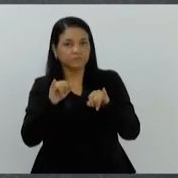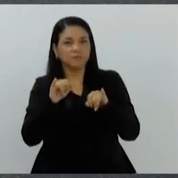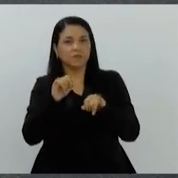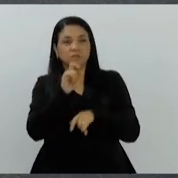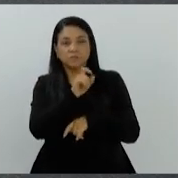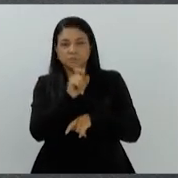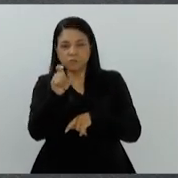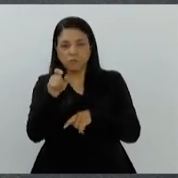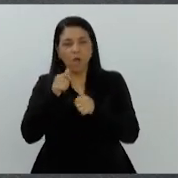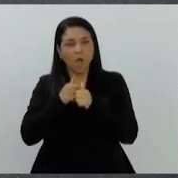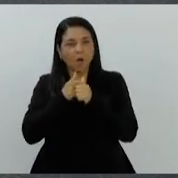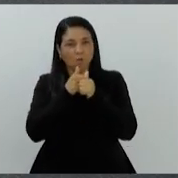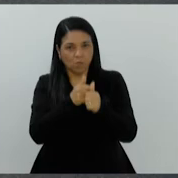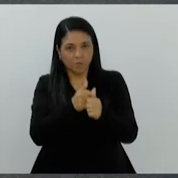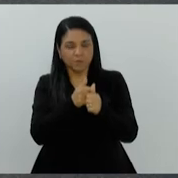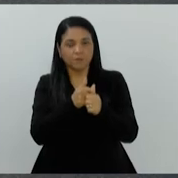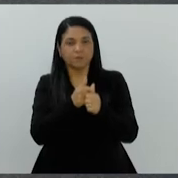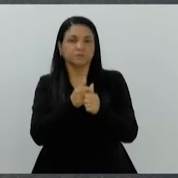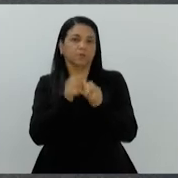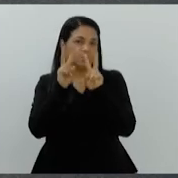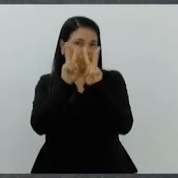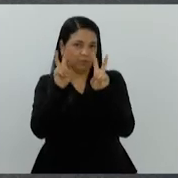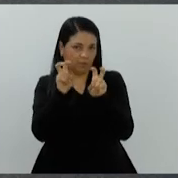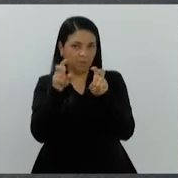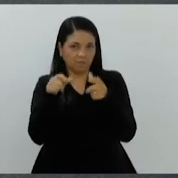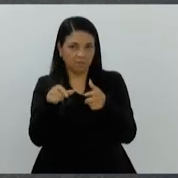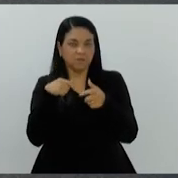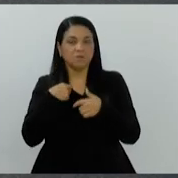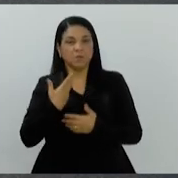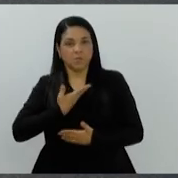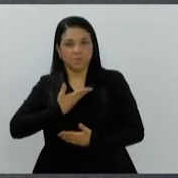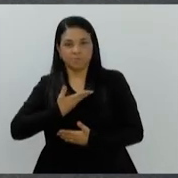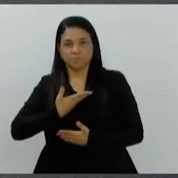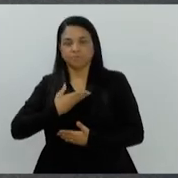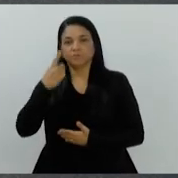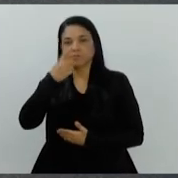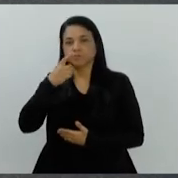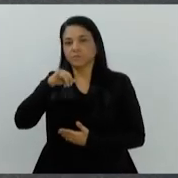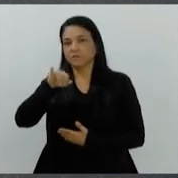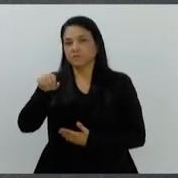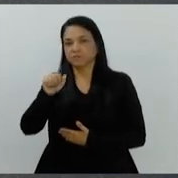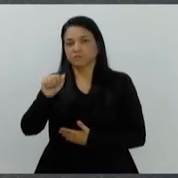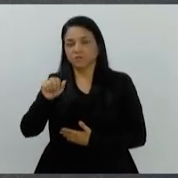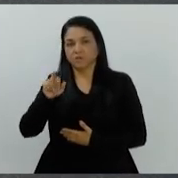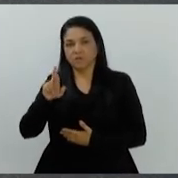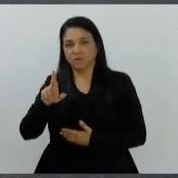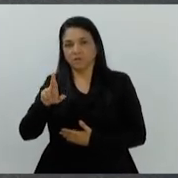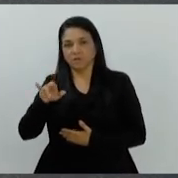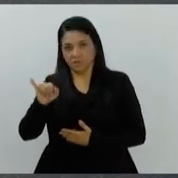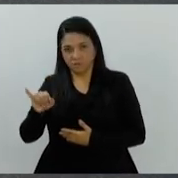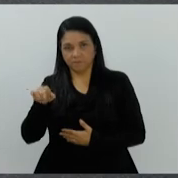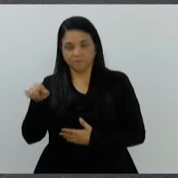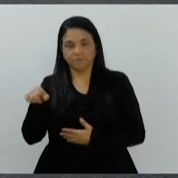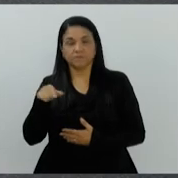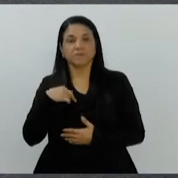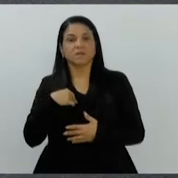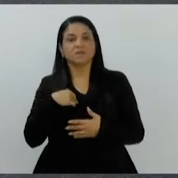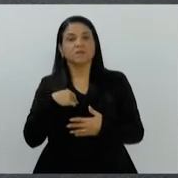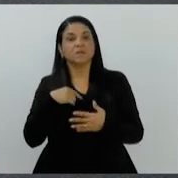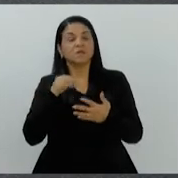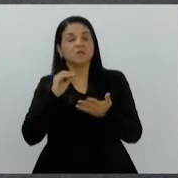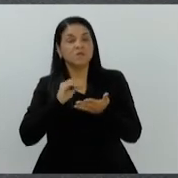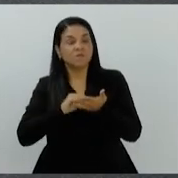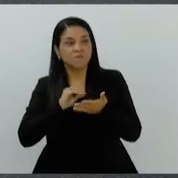estão acompanhando esse caso, sobretudo meu companheiro Jari Oliveira, ecossocialista. O ponto que faltou regulamentar e